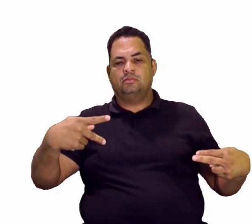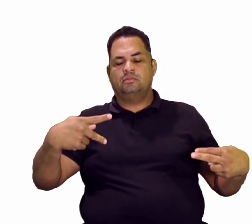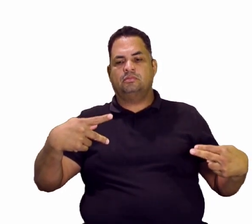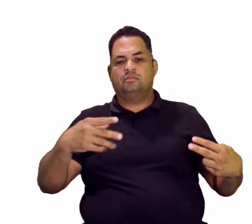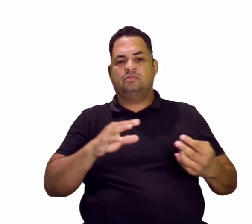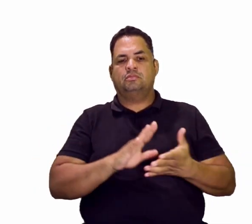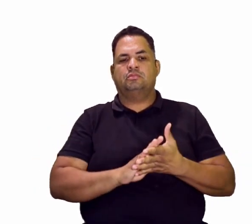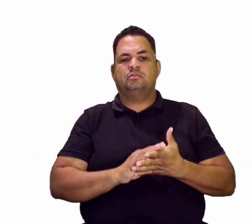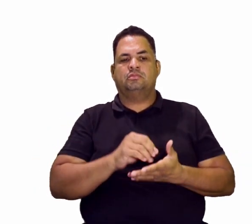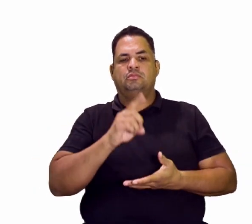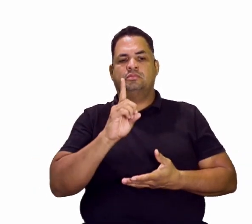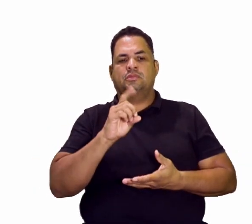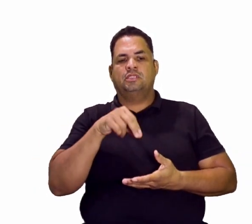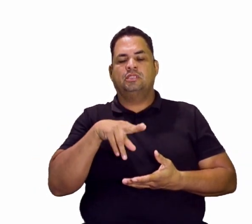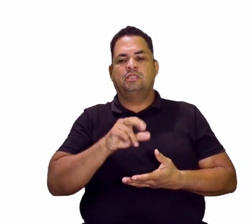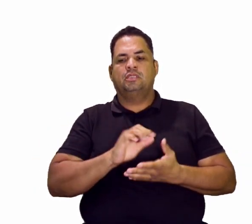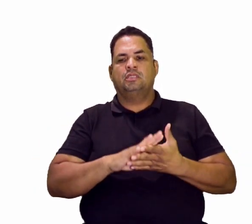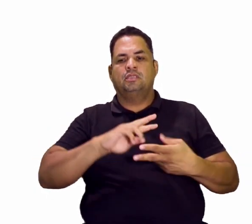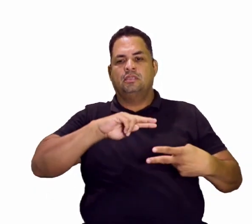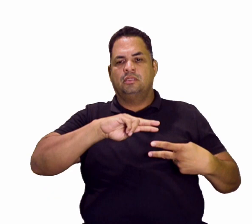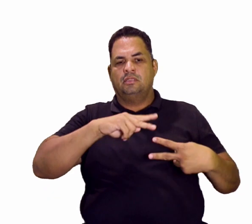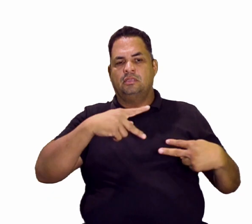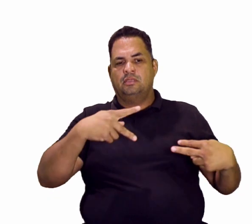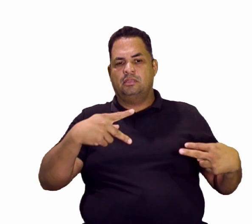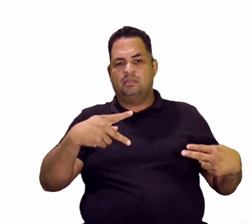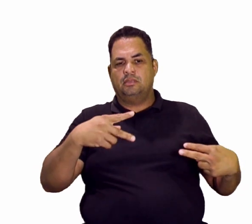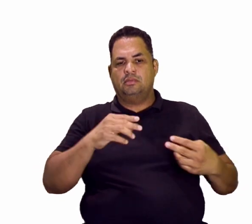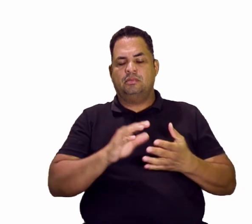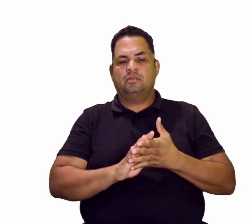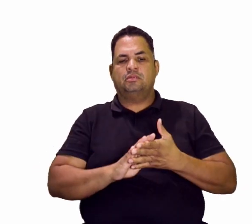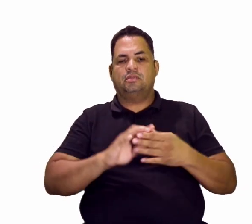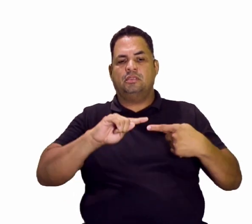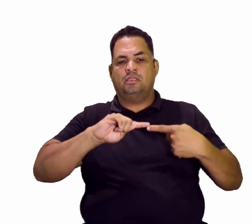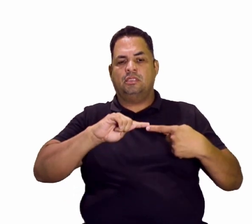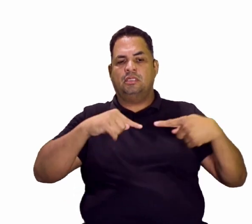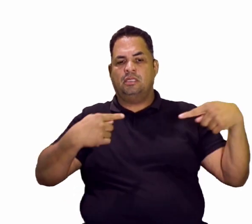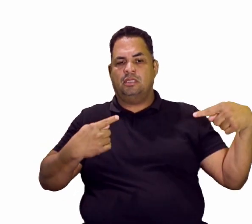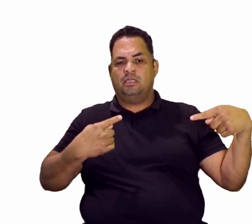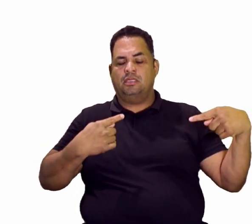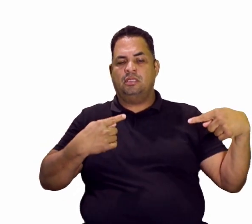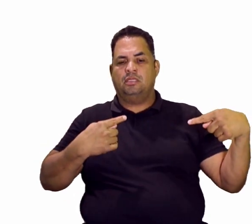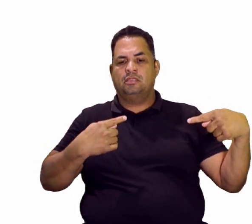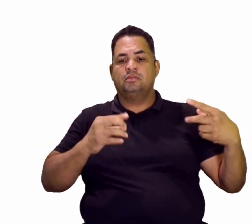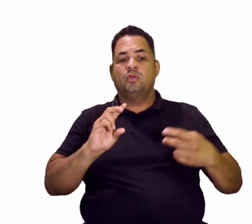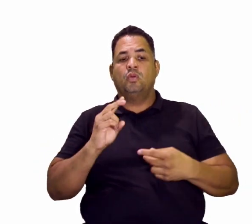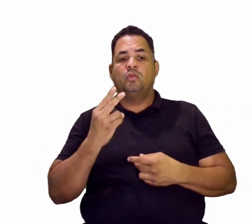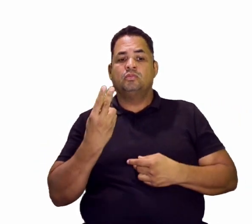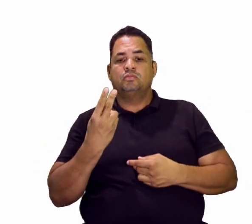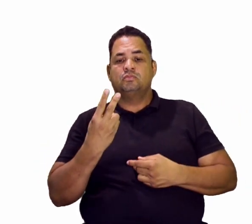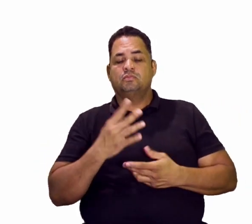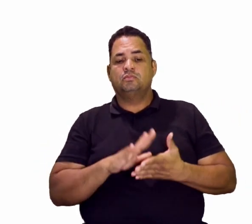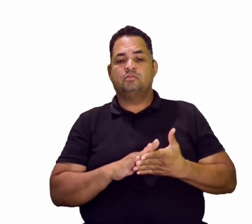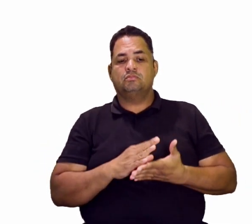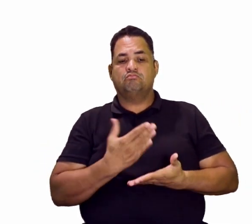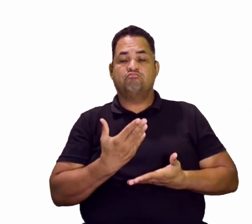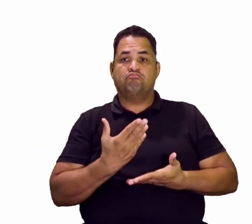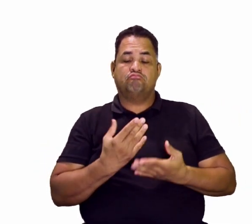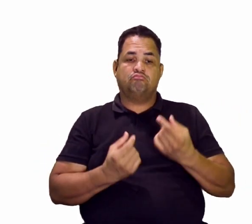vai ser um vírus com DNA, ou vai ser um vírus com o RNA, ou em